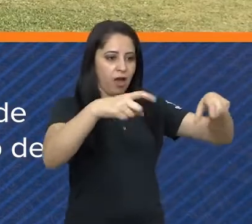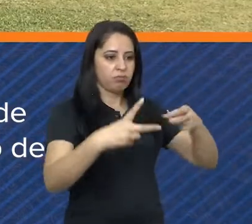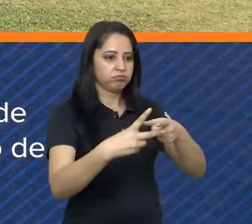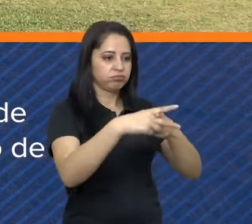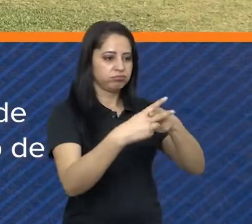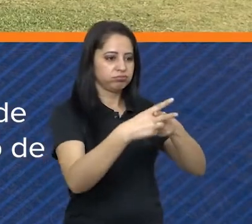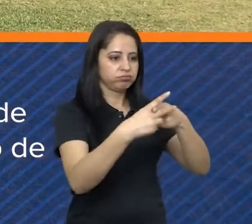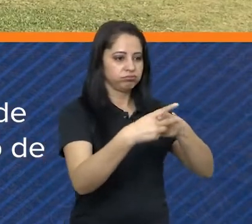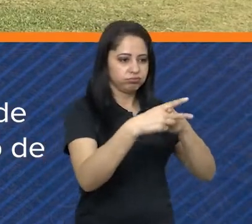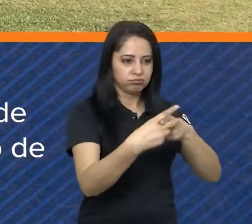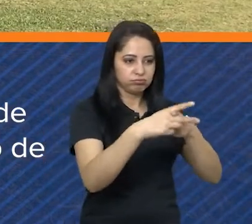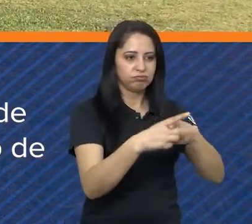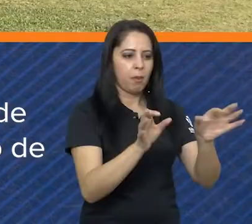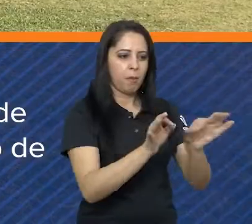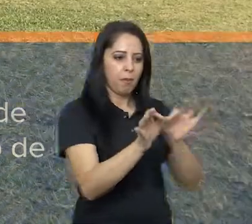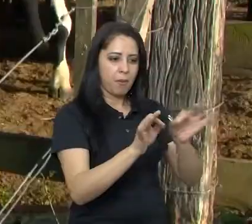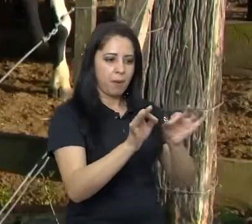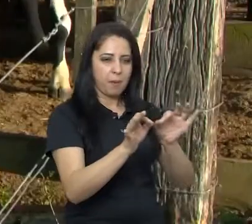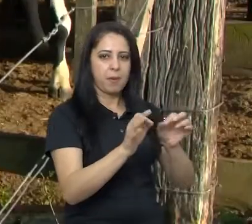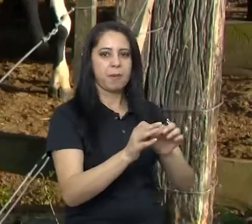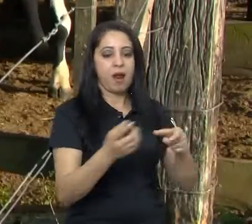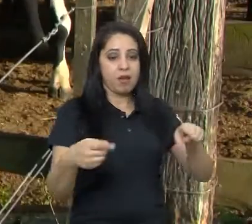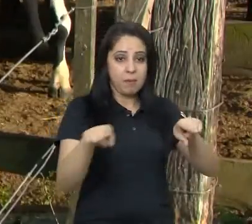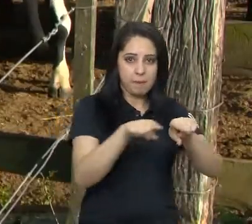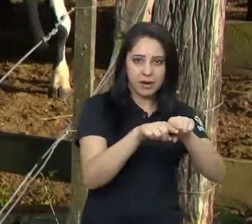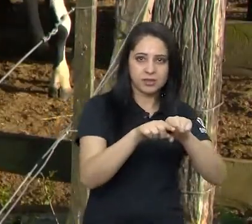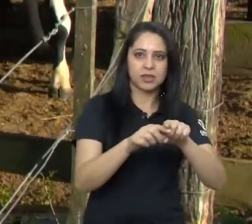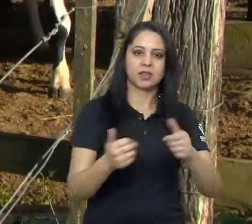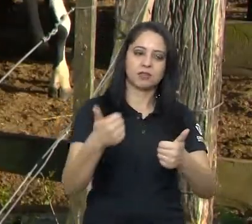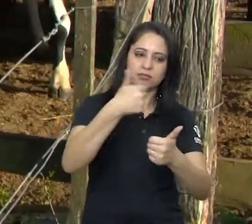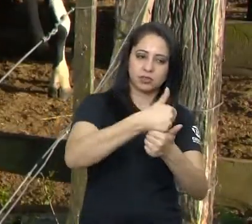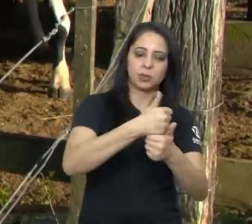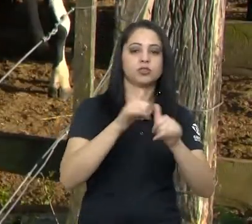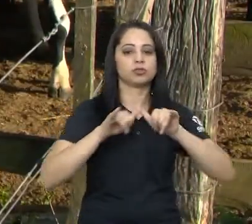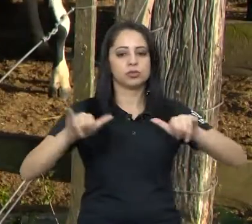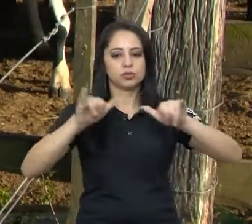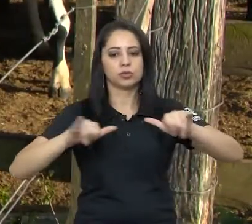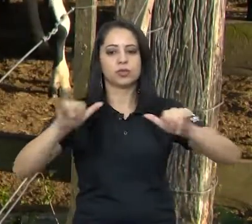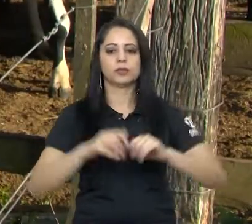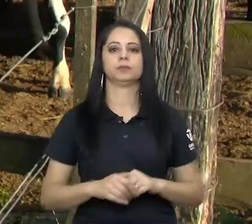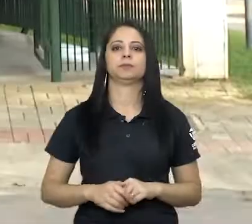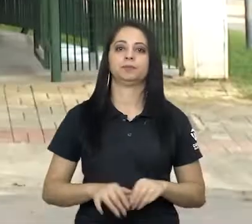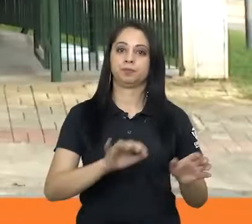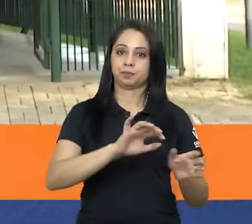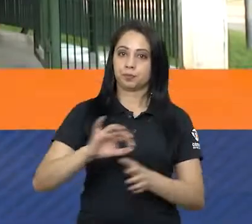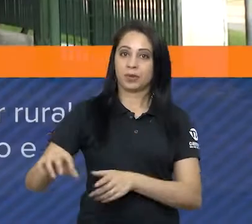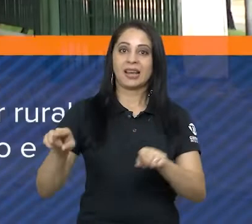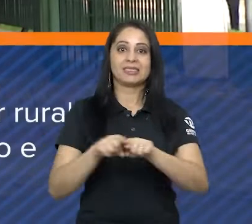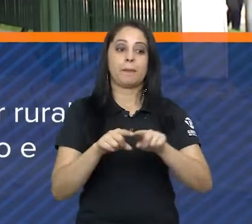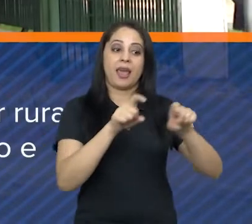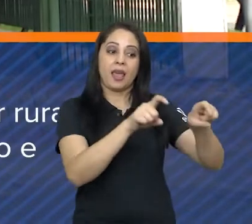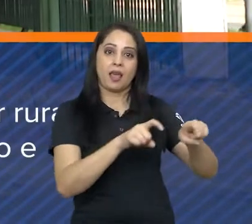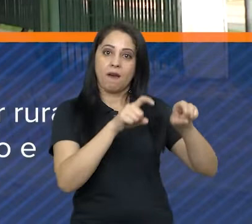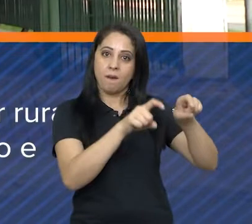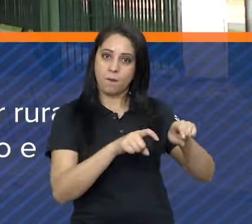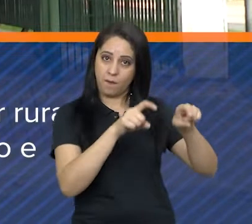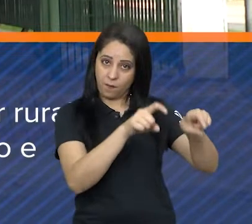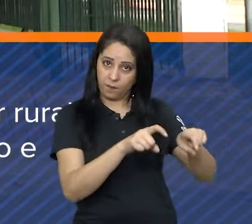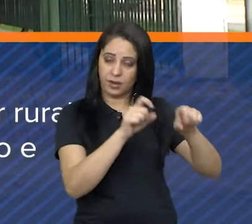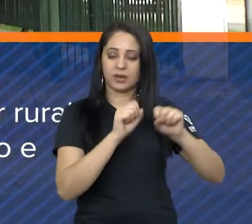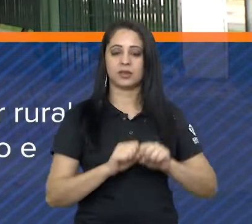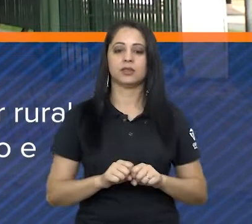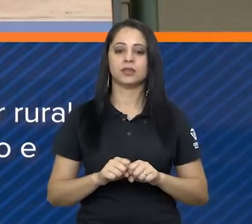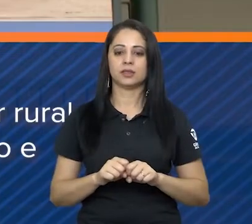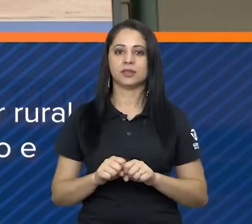de futebol em troca de publicidade. E para ampliar a agricultura familiar na cidade, os vereadores aprovaram um projeto